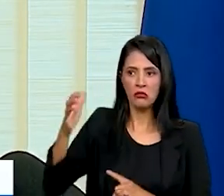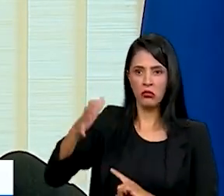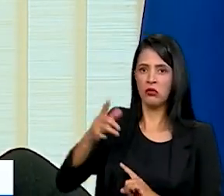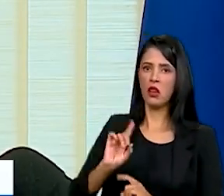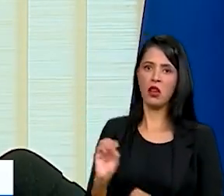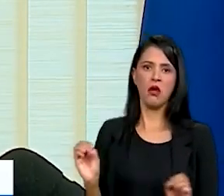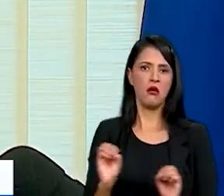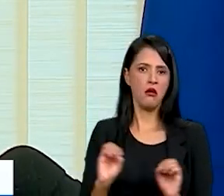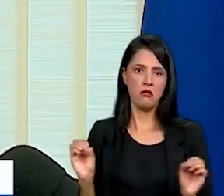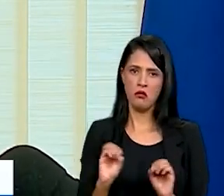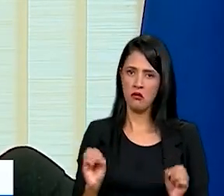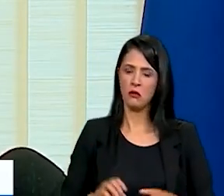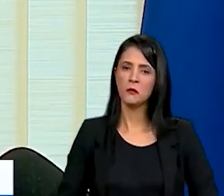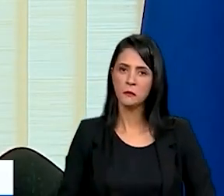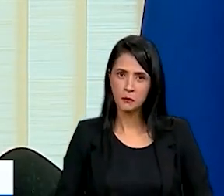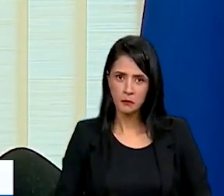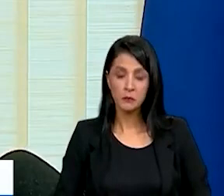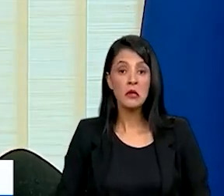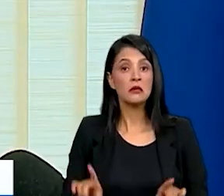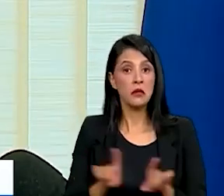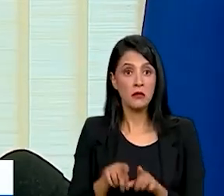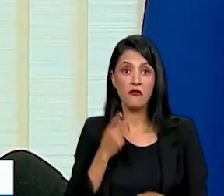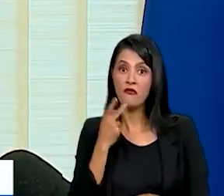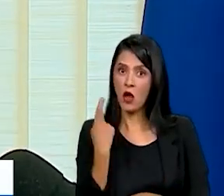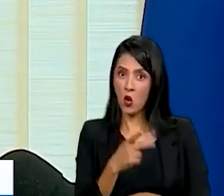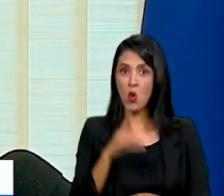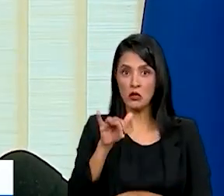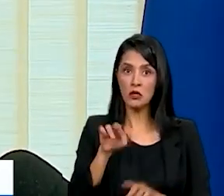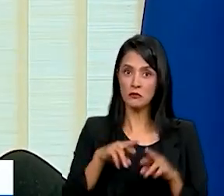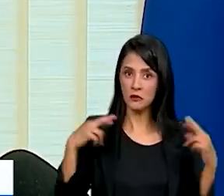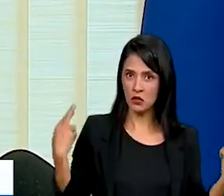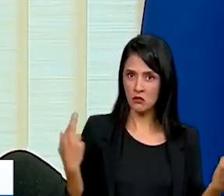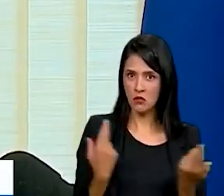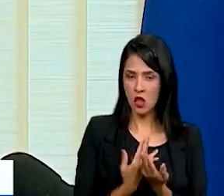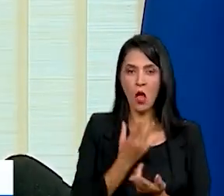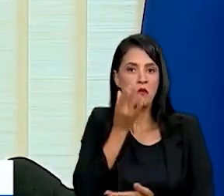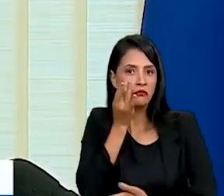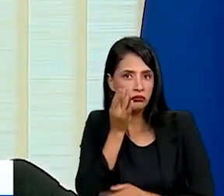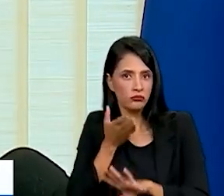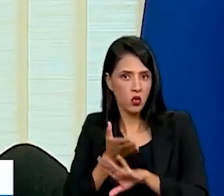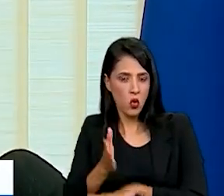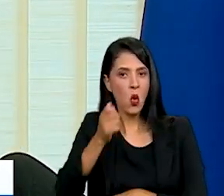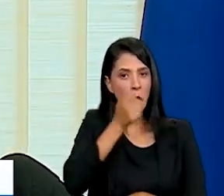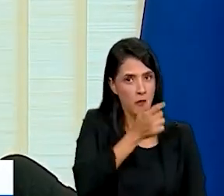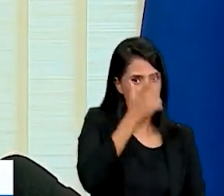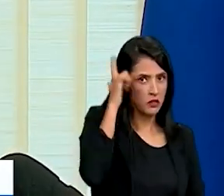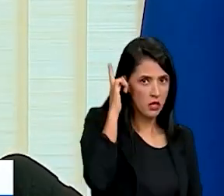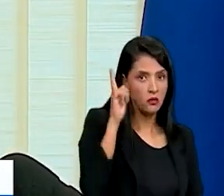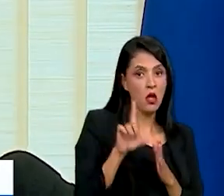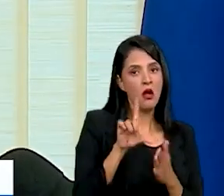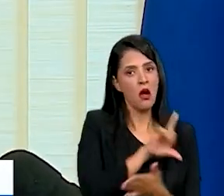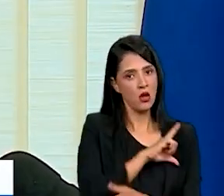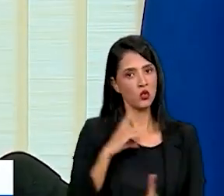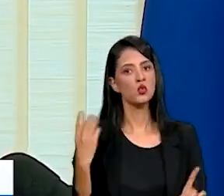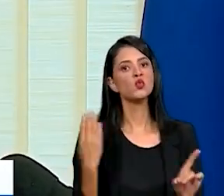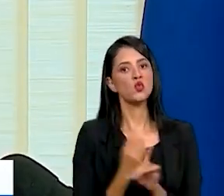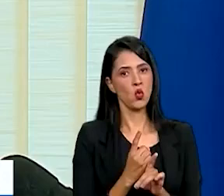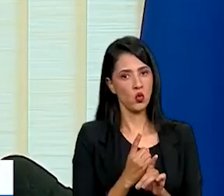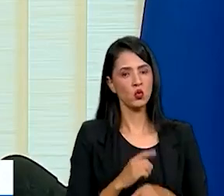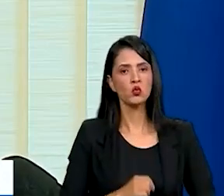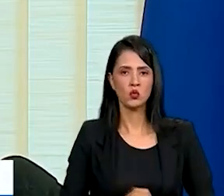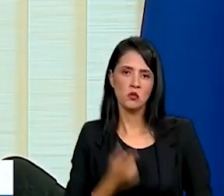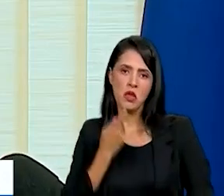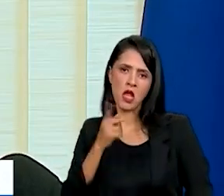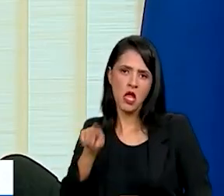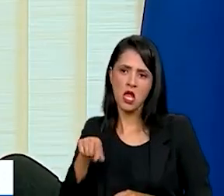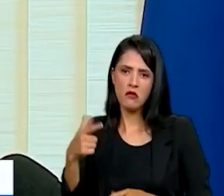então presidente. Além disso, ele afirmou que se reuniu presencialmente com Alexandre de Moraes antes do encontro e que